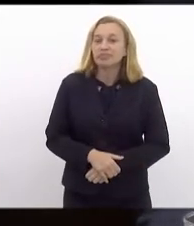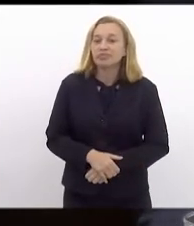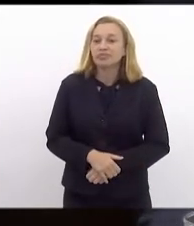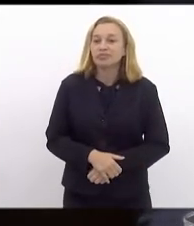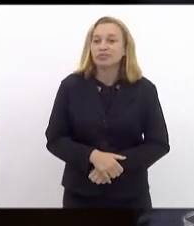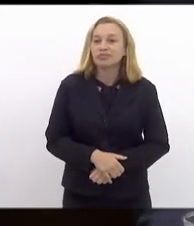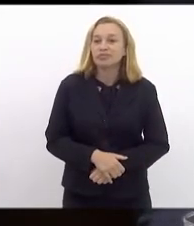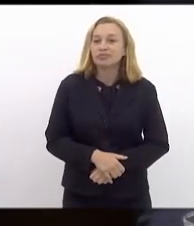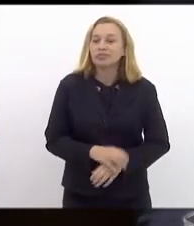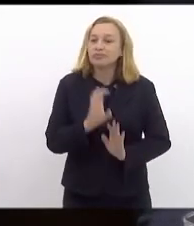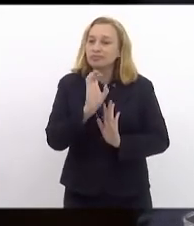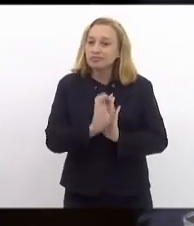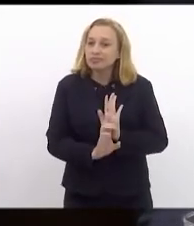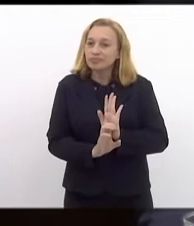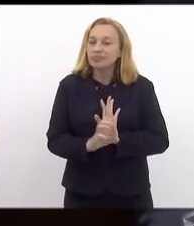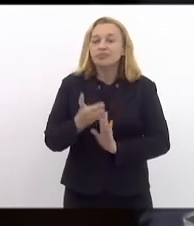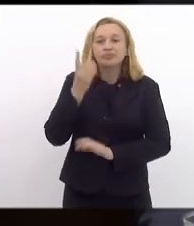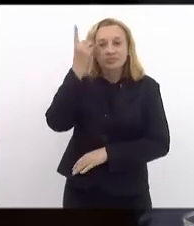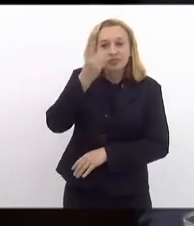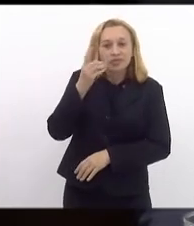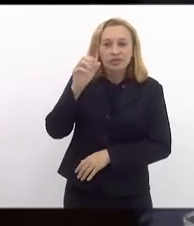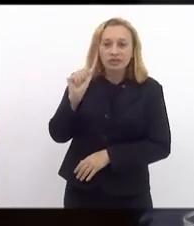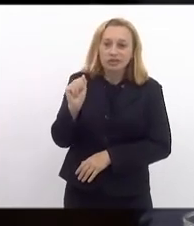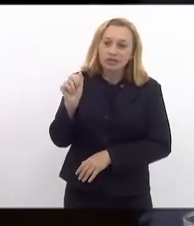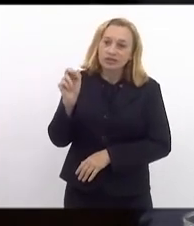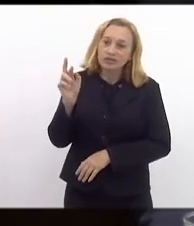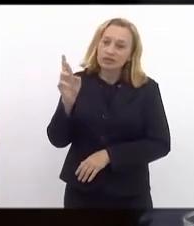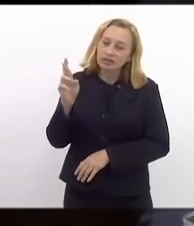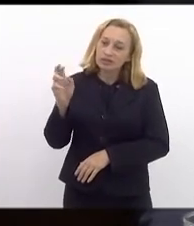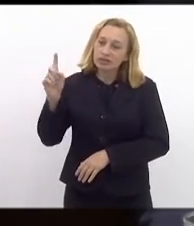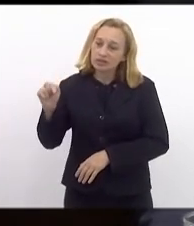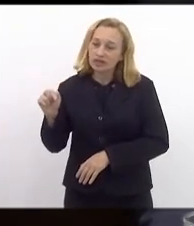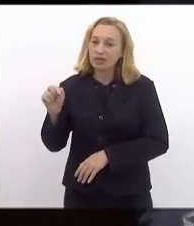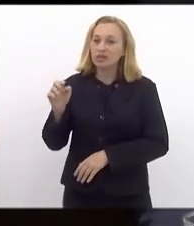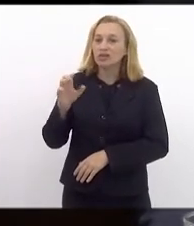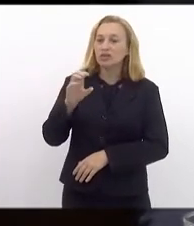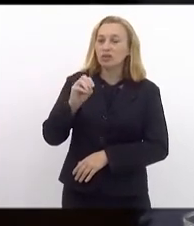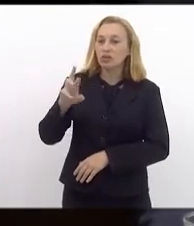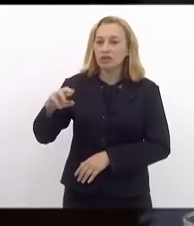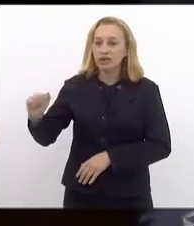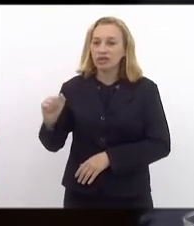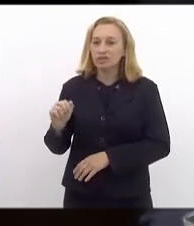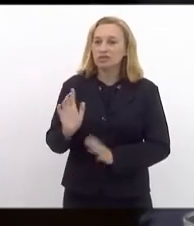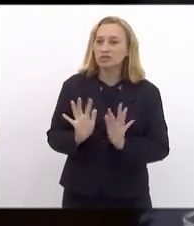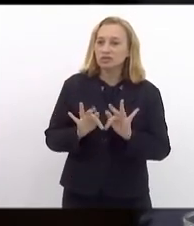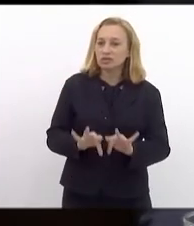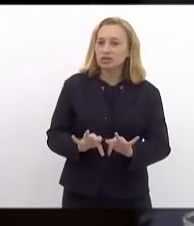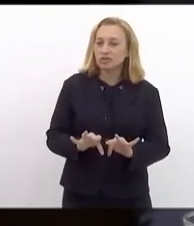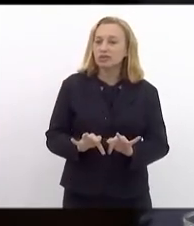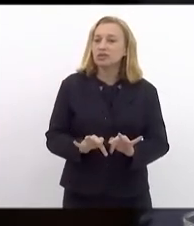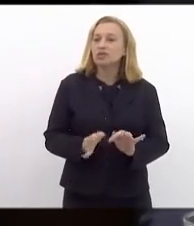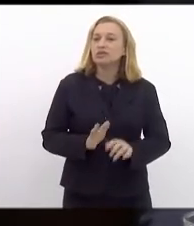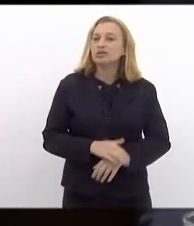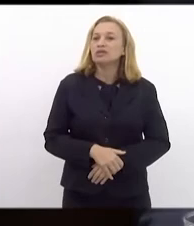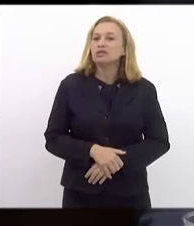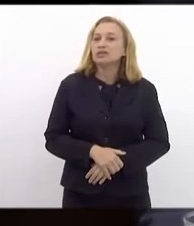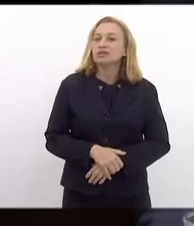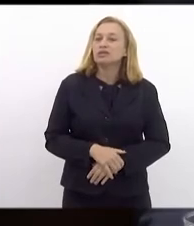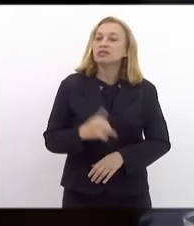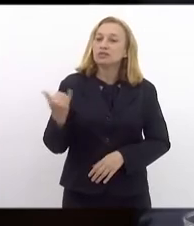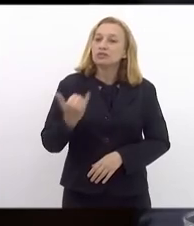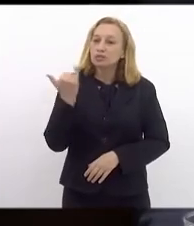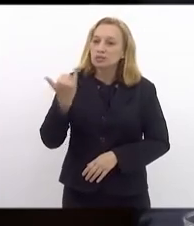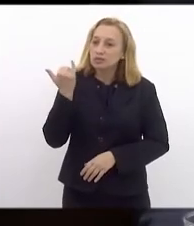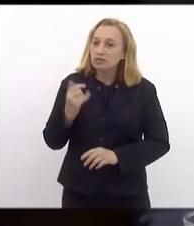as emendas do deputado André Correia em aulas ao final trouxeram uma O